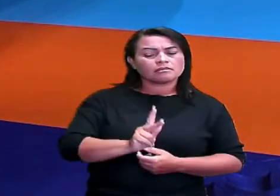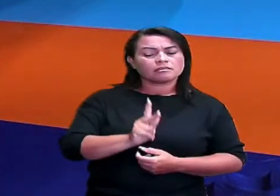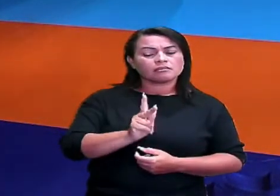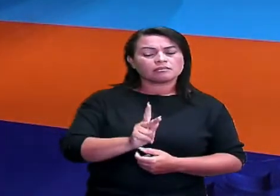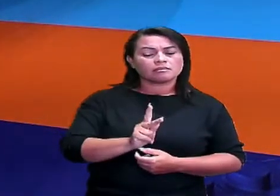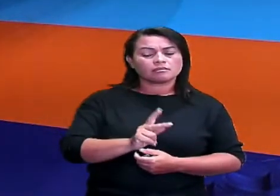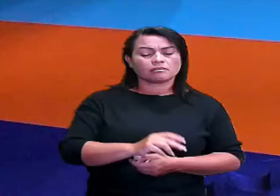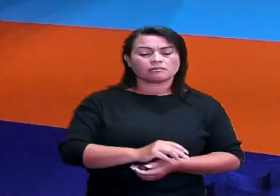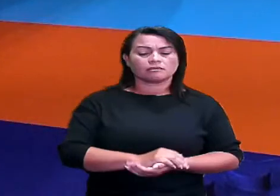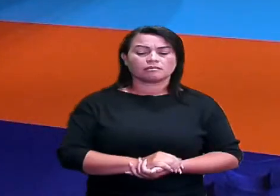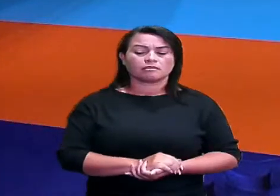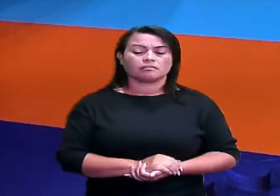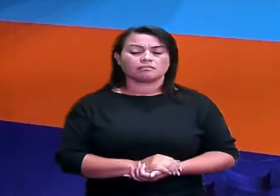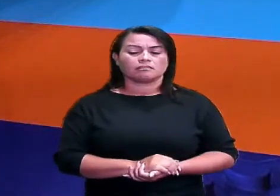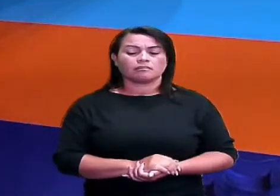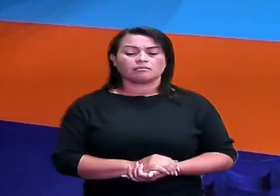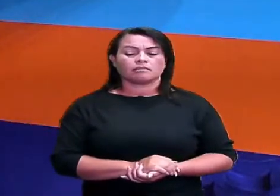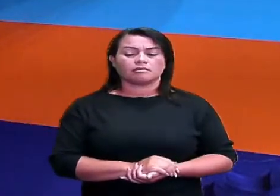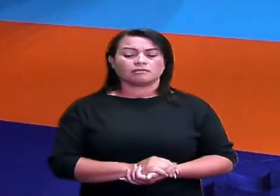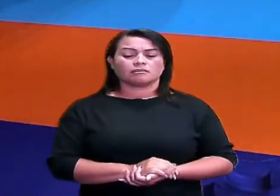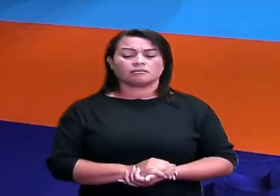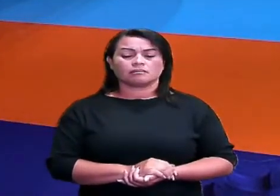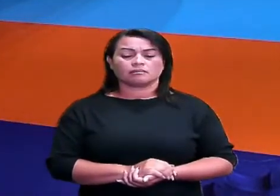que e que.